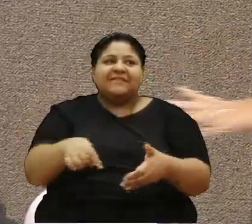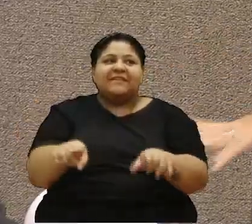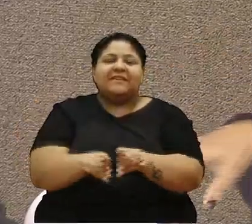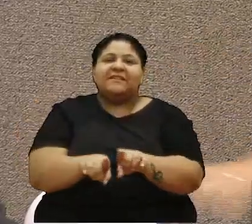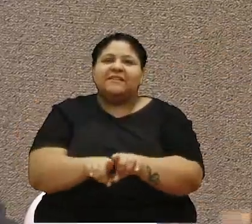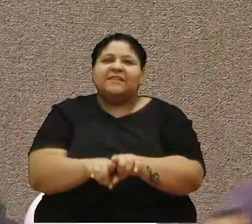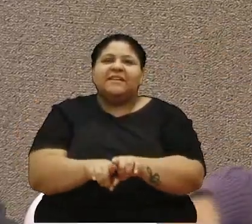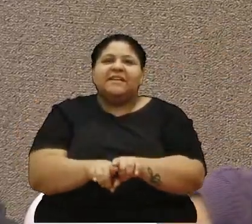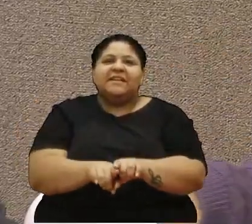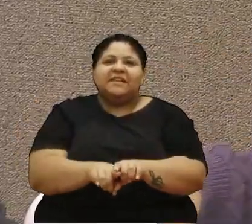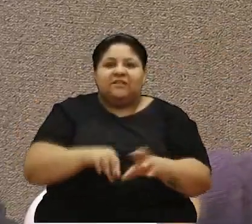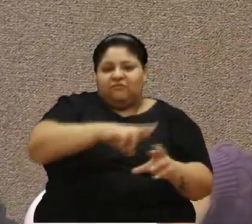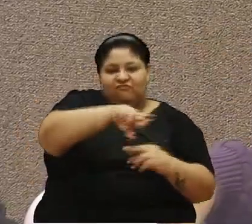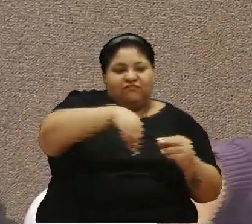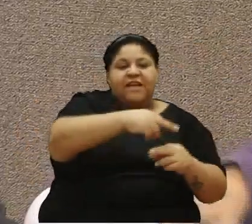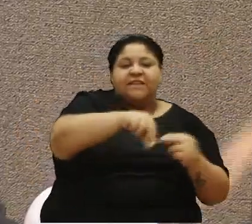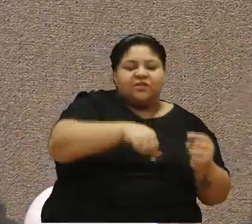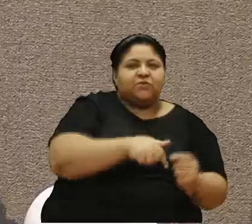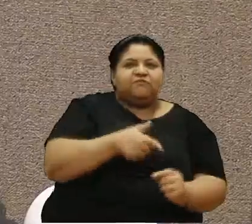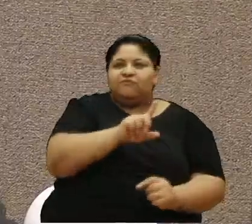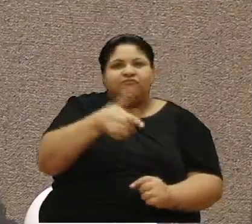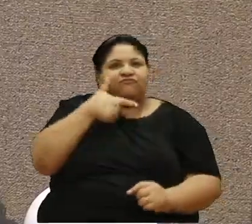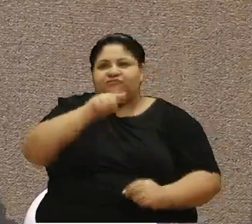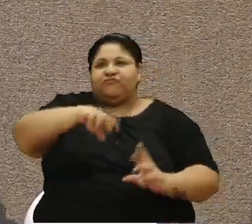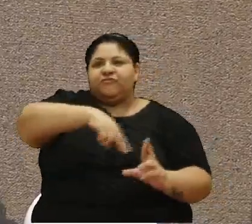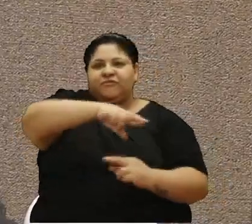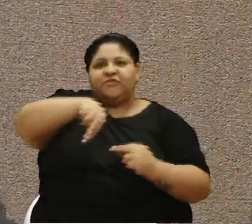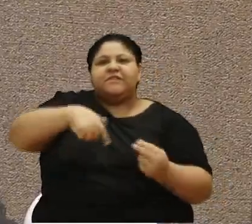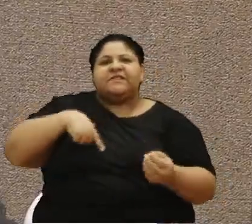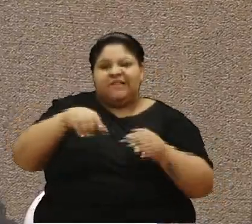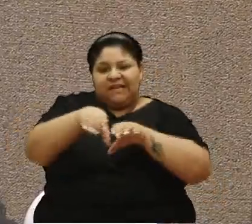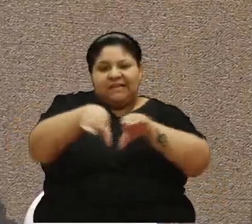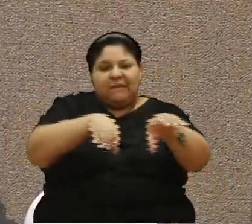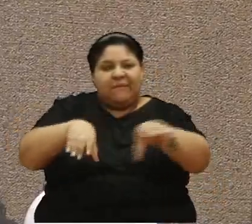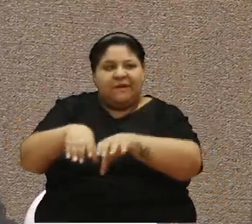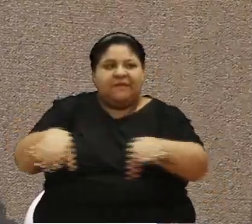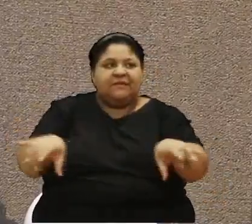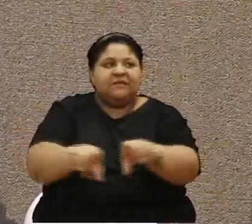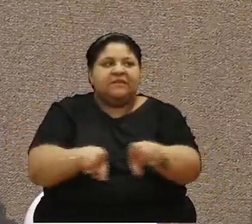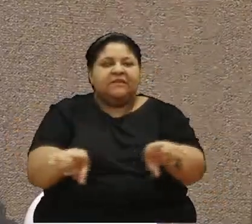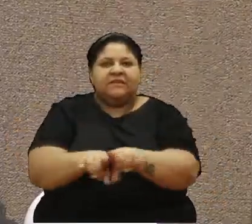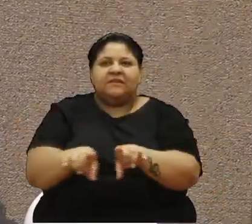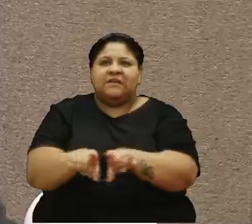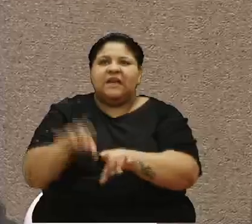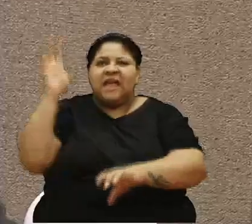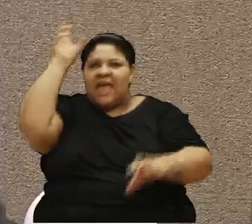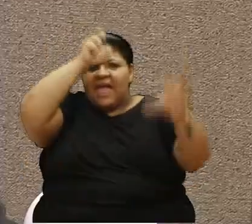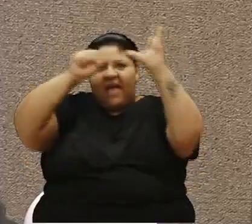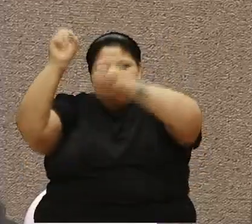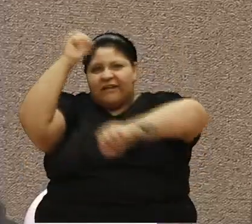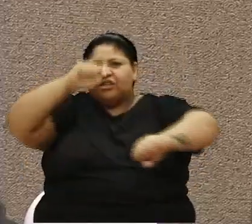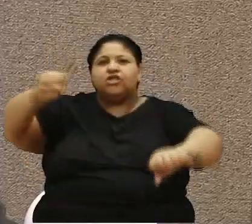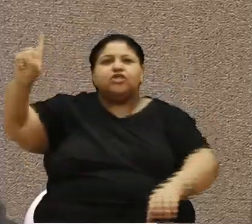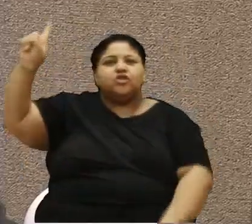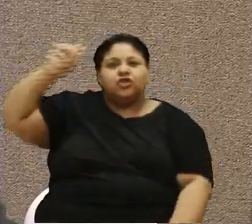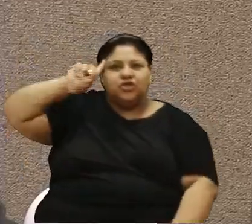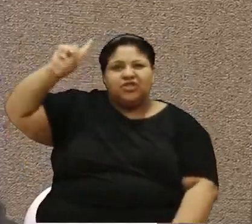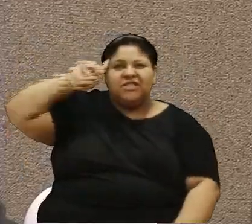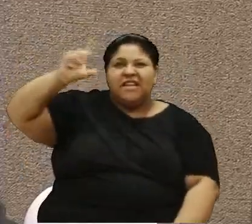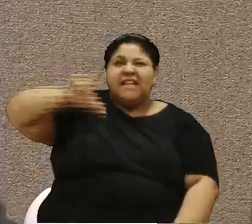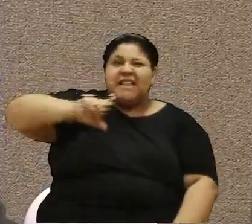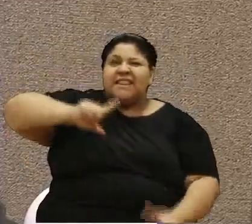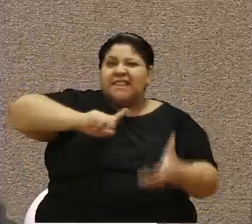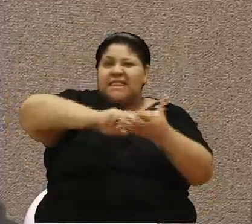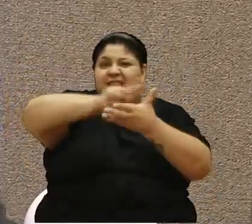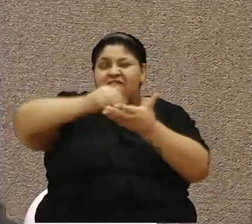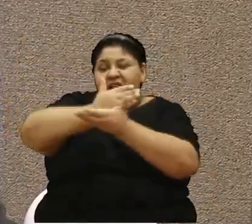gente colocar no plástico porque não vai ser reciclado ali, a gente tem que separar de uma outra forma. Então é aprendizado e é todo dia. E tem várias